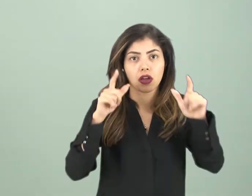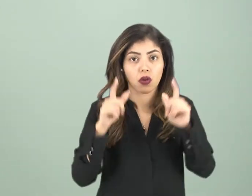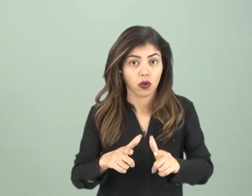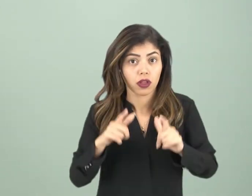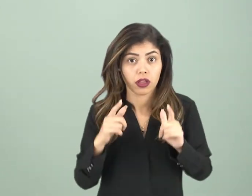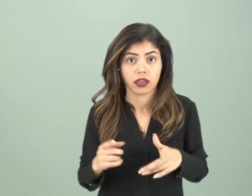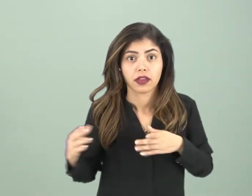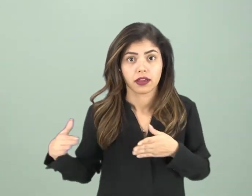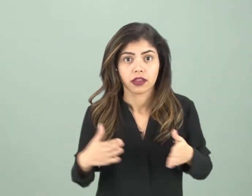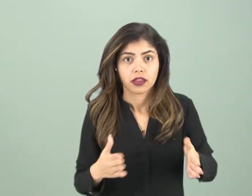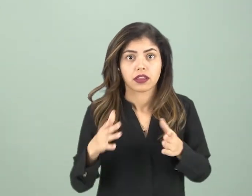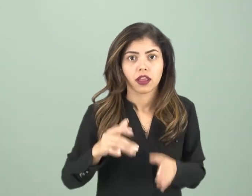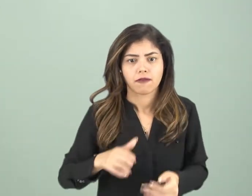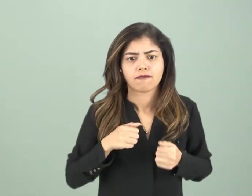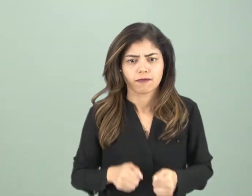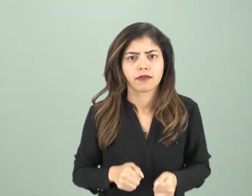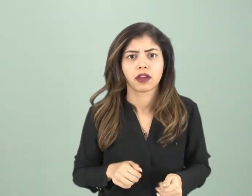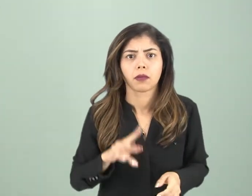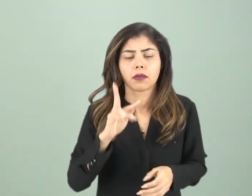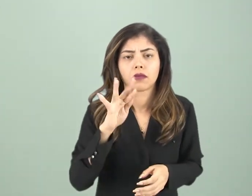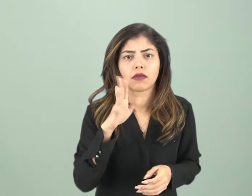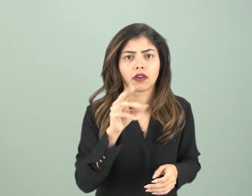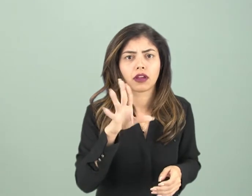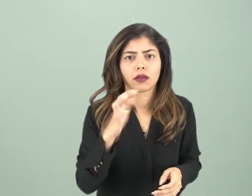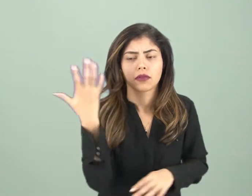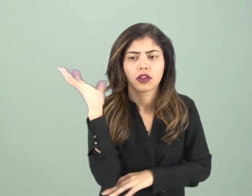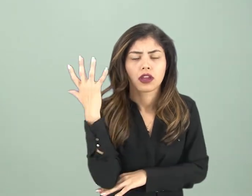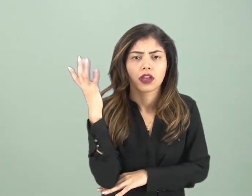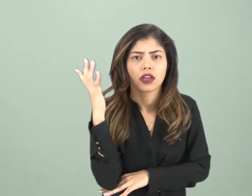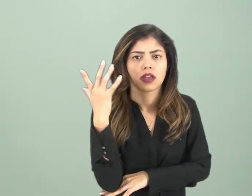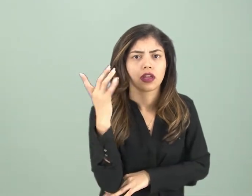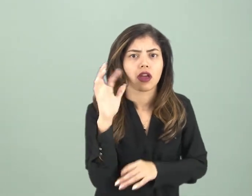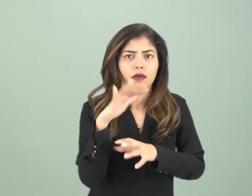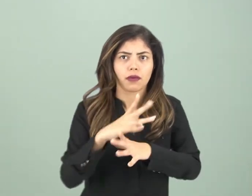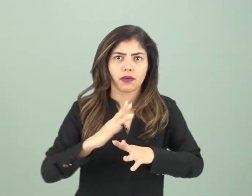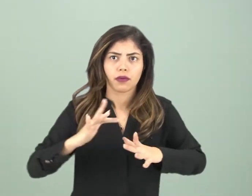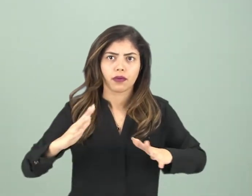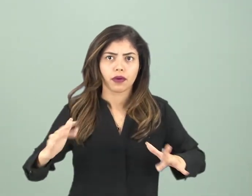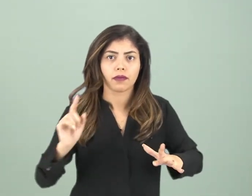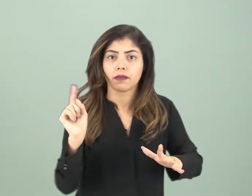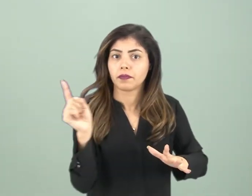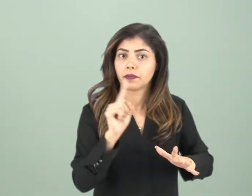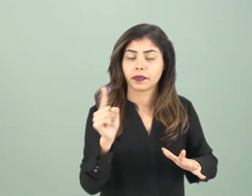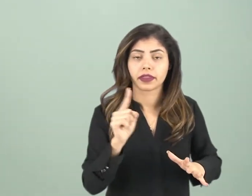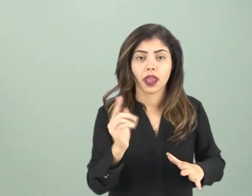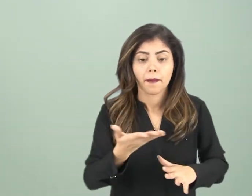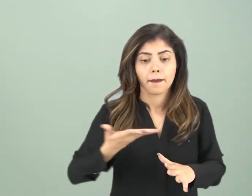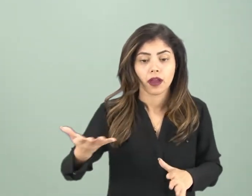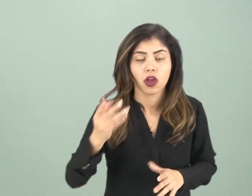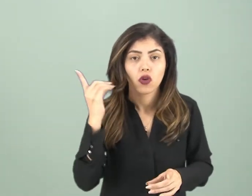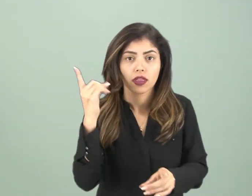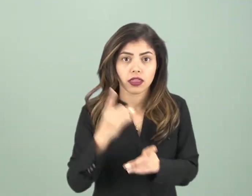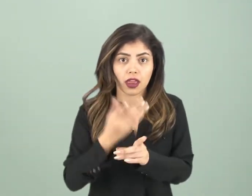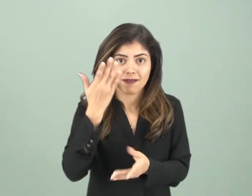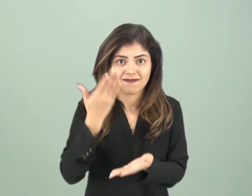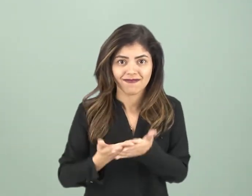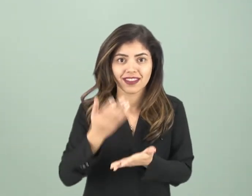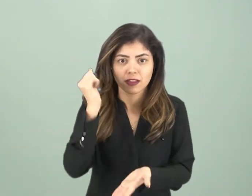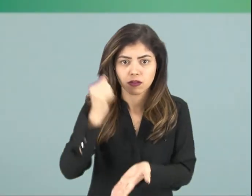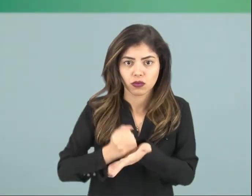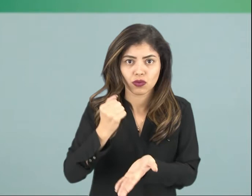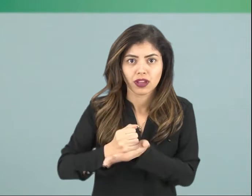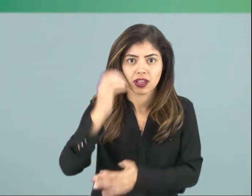mata de terra firme, né, não é uma árvore de várzea, de igapó. ela é basicamente só encontrada em terra